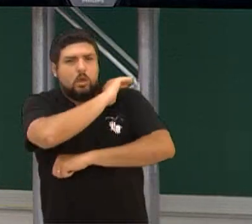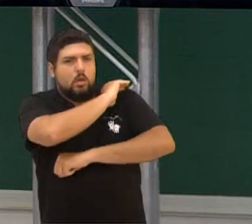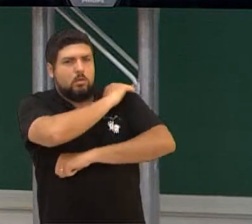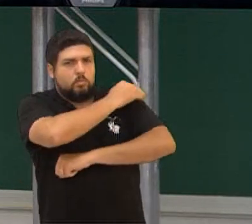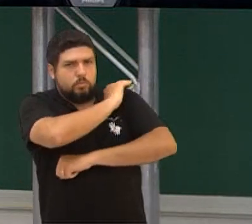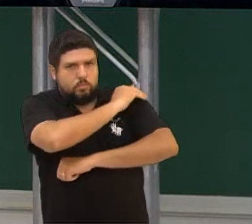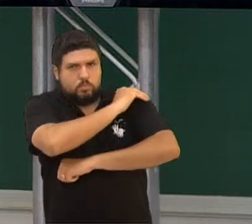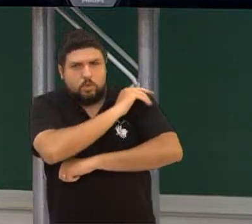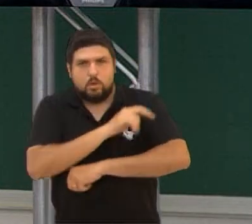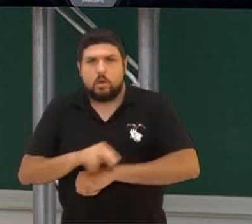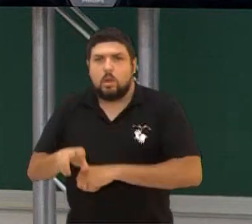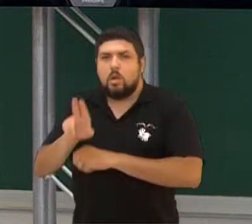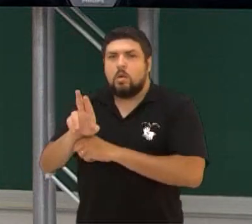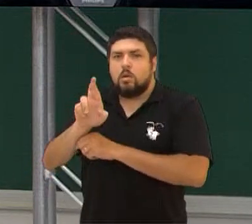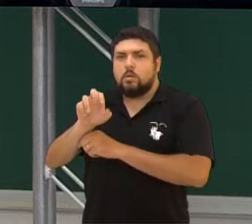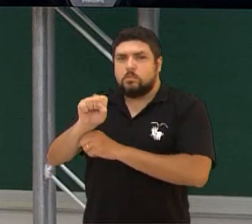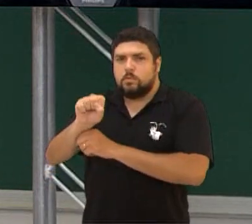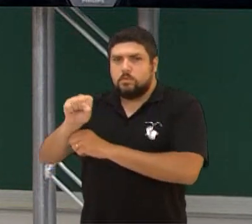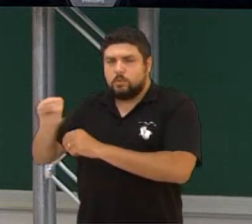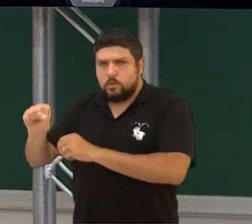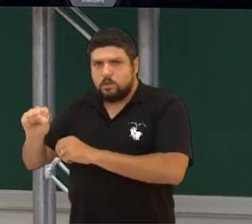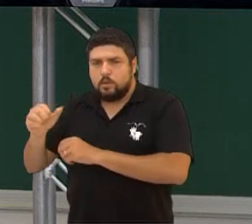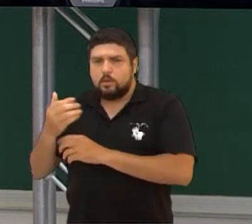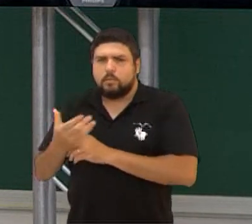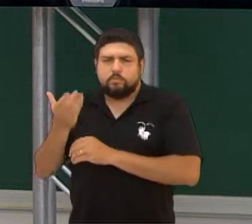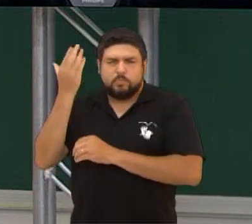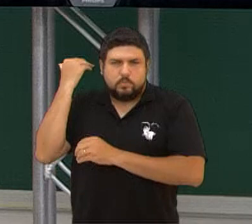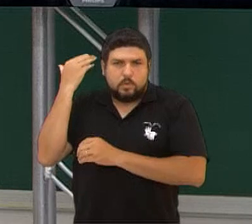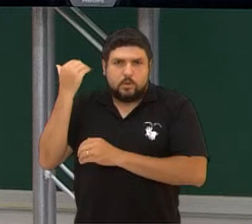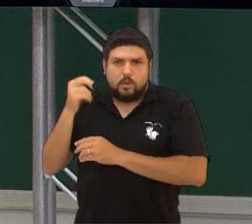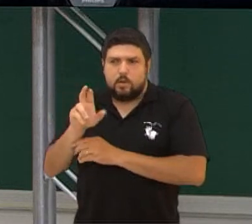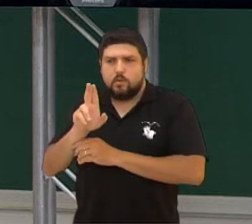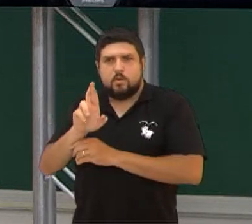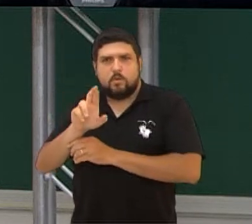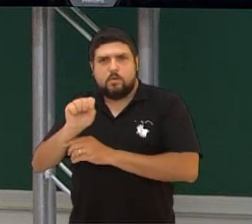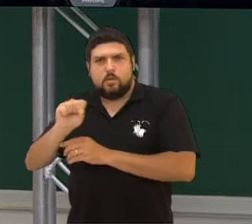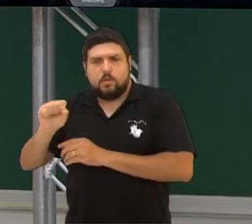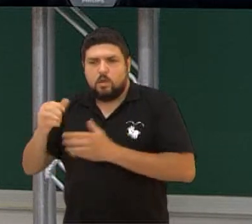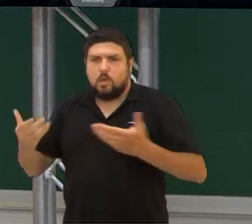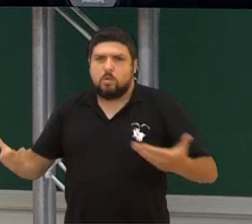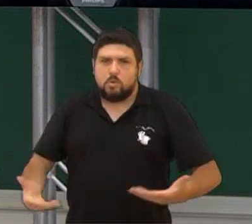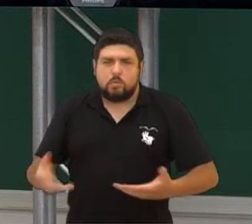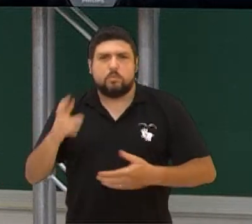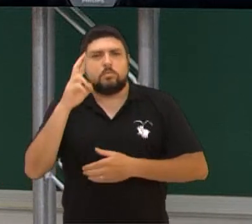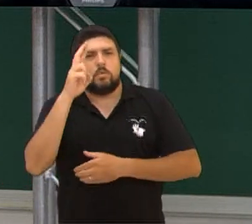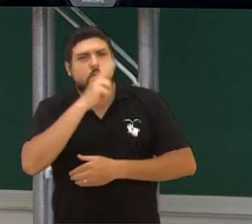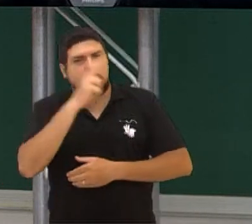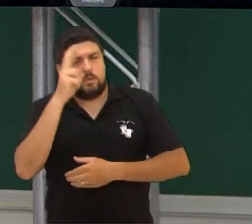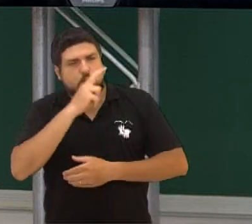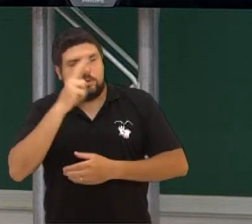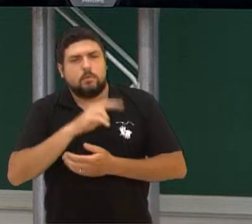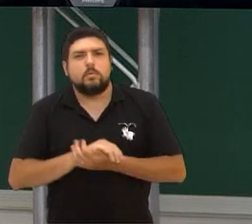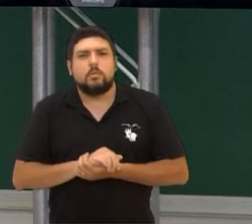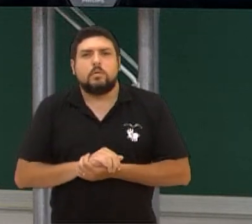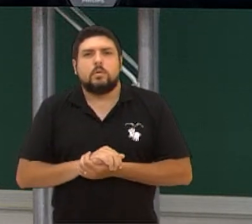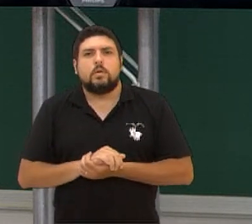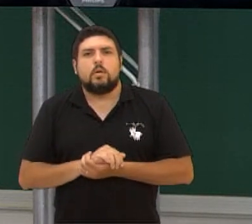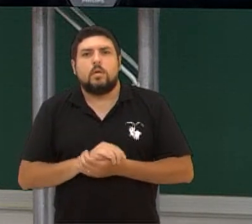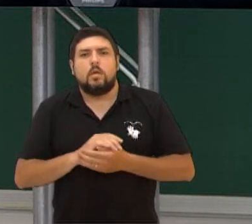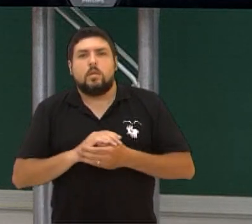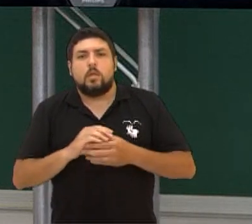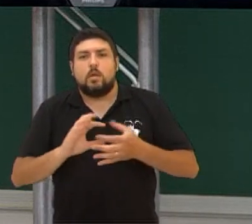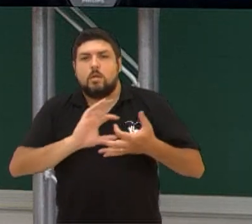União Soviética. Na época, hoje, né, a Rússia, né, o que sobrou é a Rússia, no final dos Jogos Olímpicos